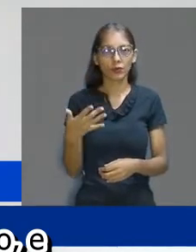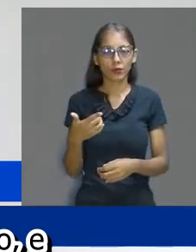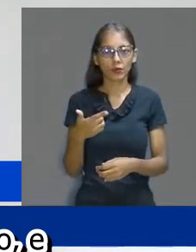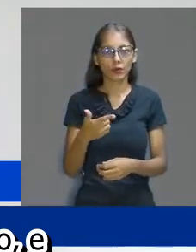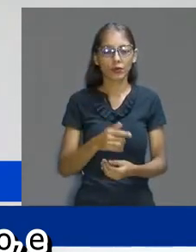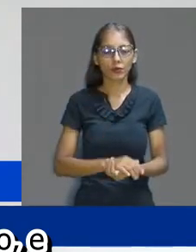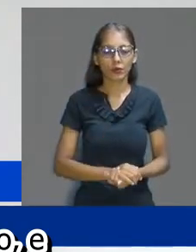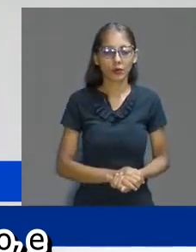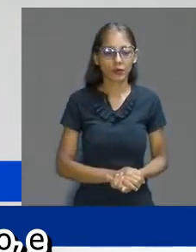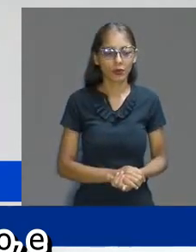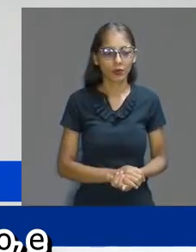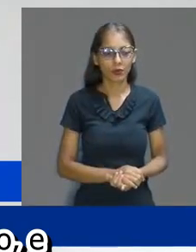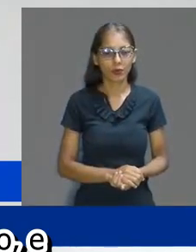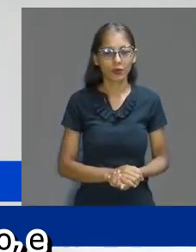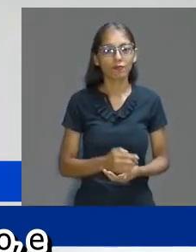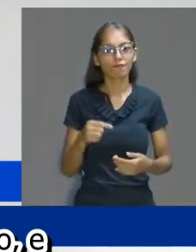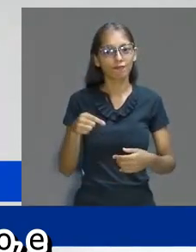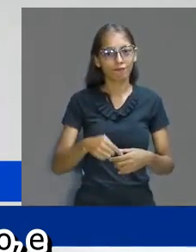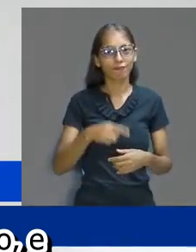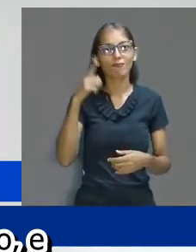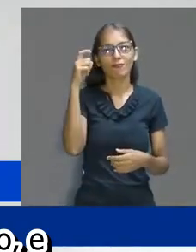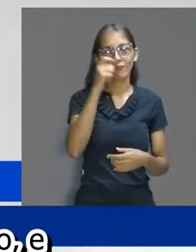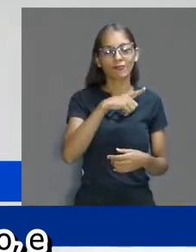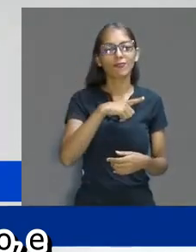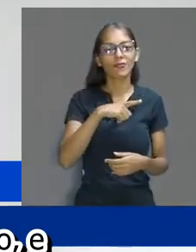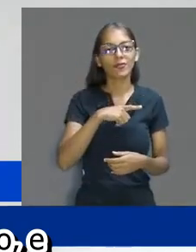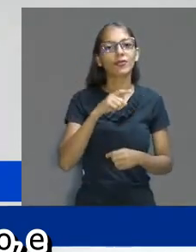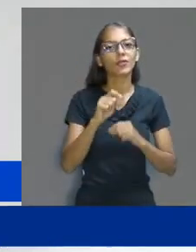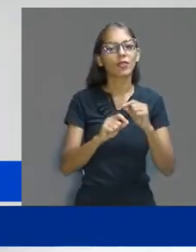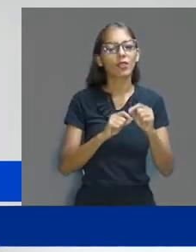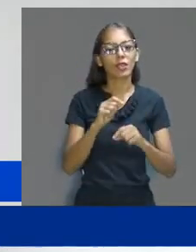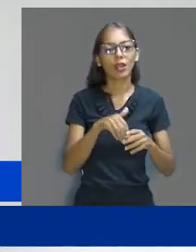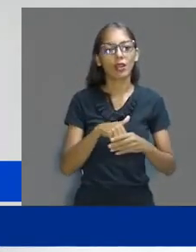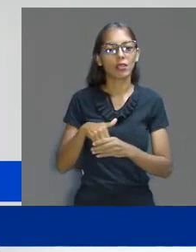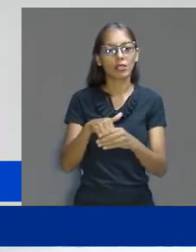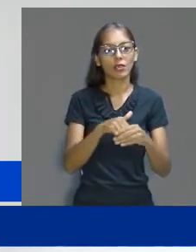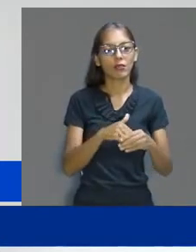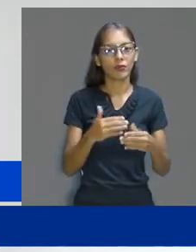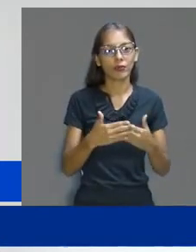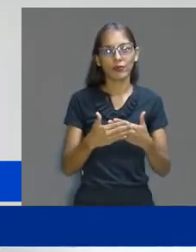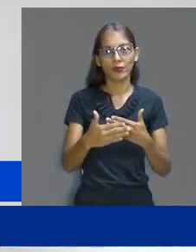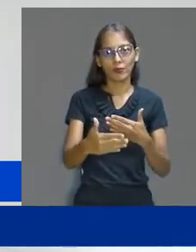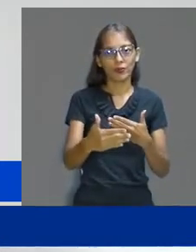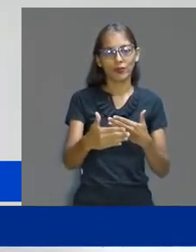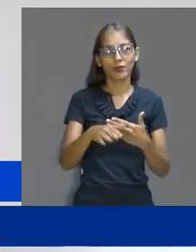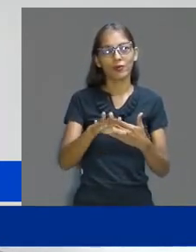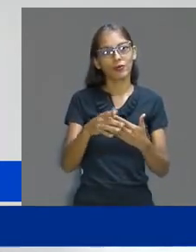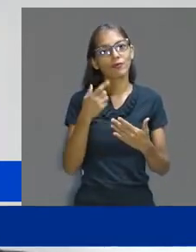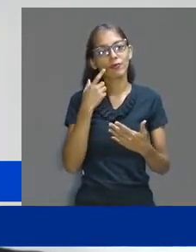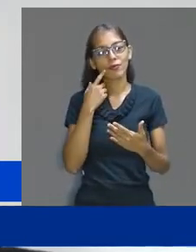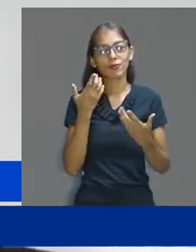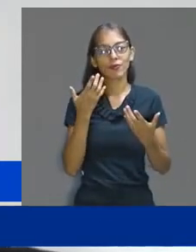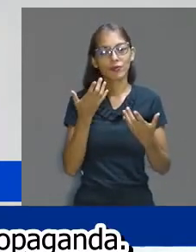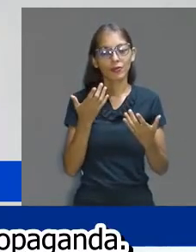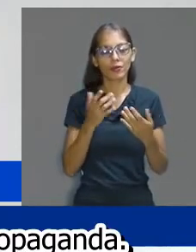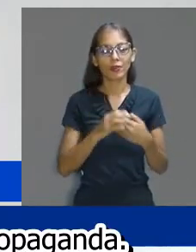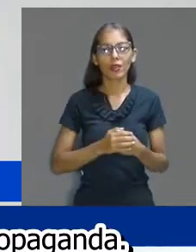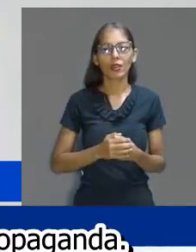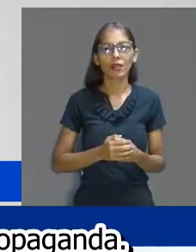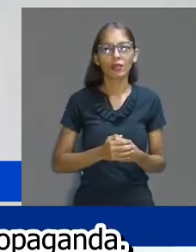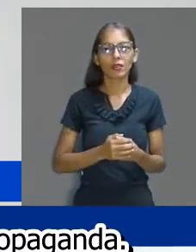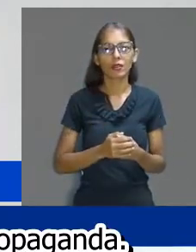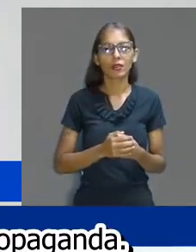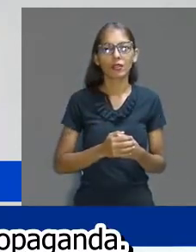desafio das eleições esse ano e Foco provavelmente, no juiz se Juscelio tudo Neto. correr na ordem, né, eu